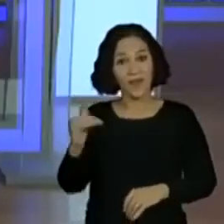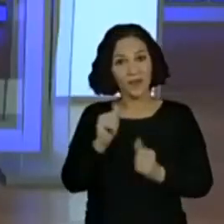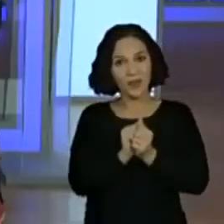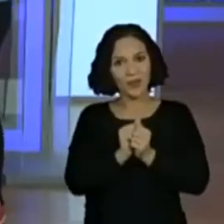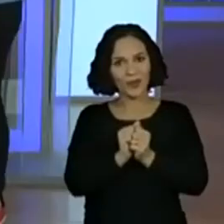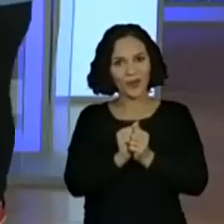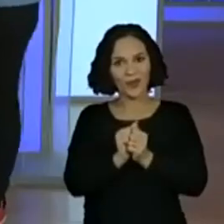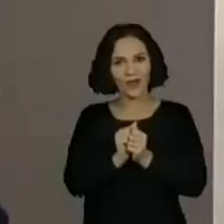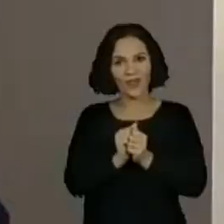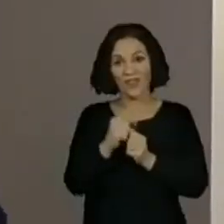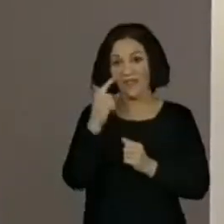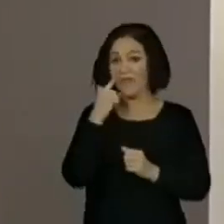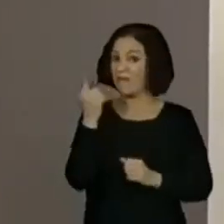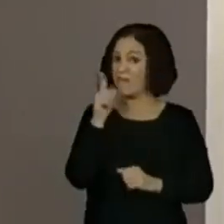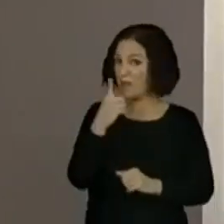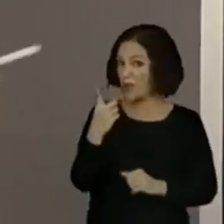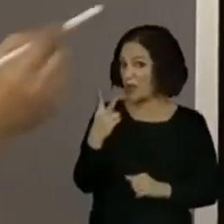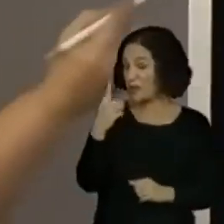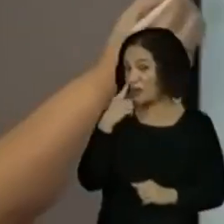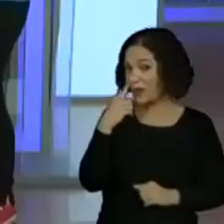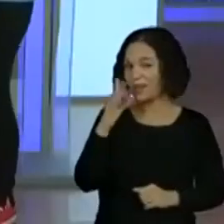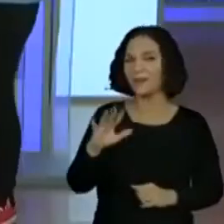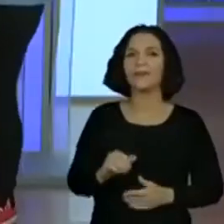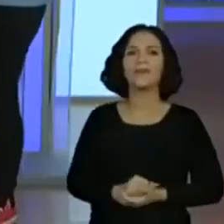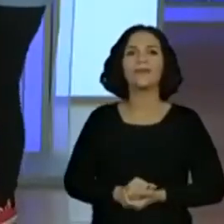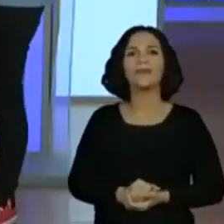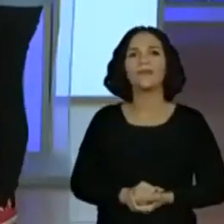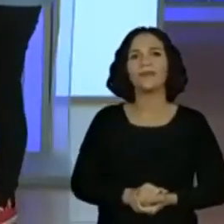comigo, então? Vamos ver se vai dar 12? Então, ó.